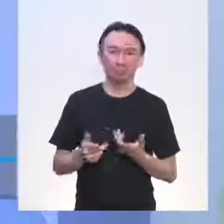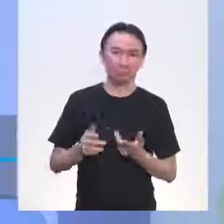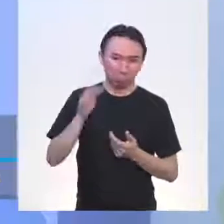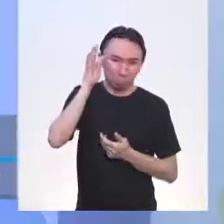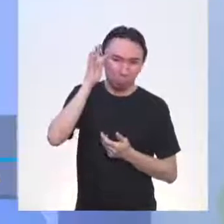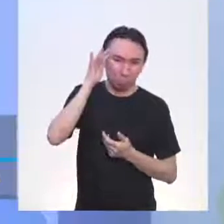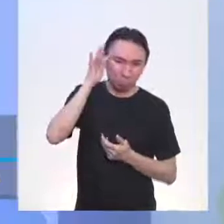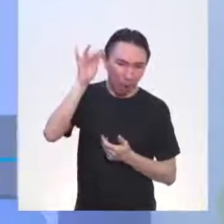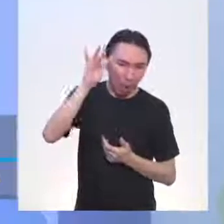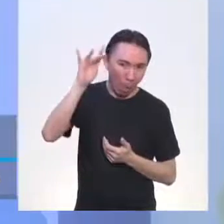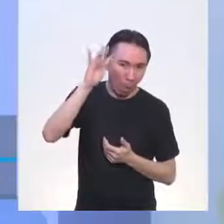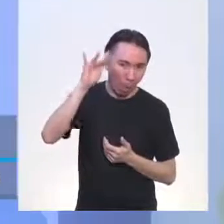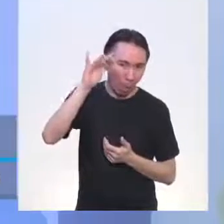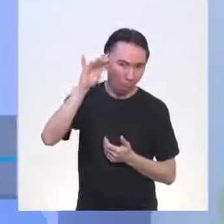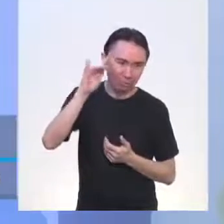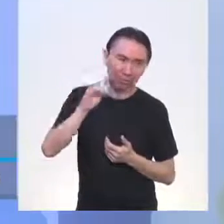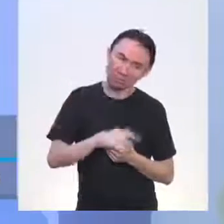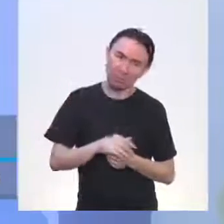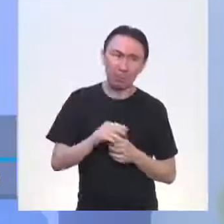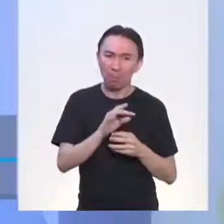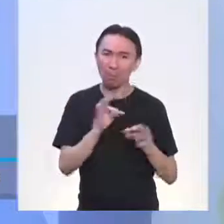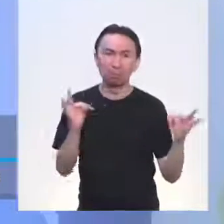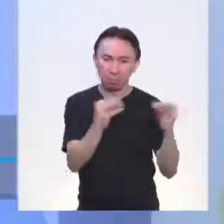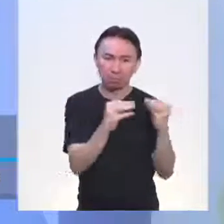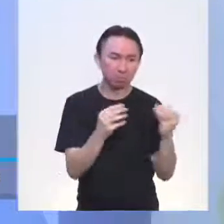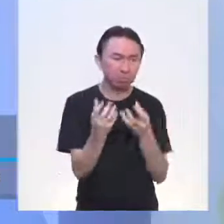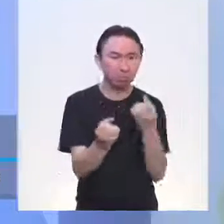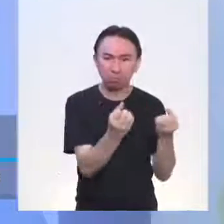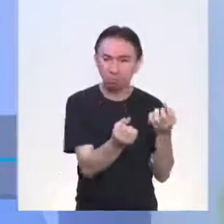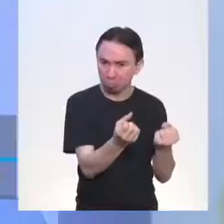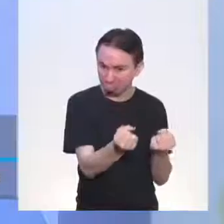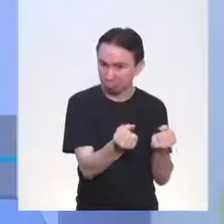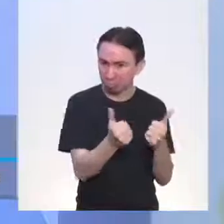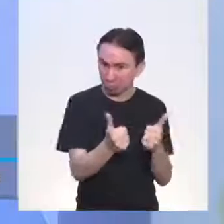é muito bem sustentada e aceita, de que